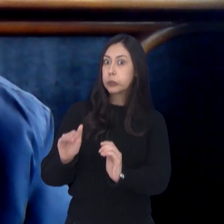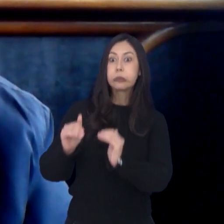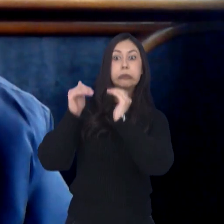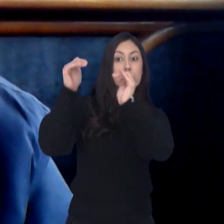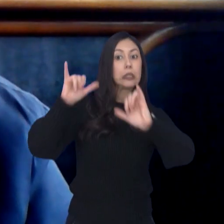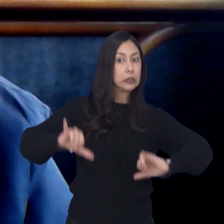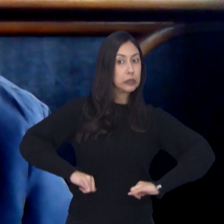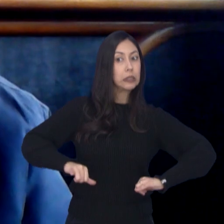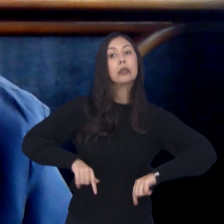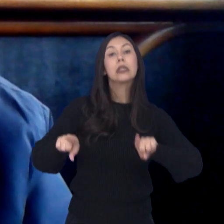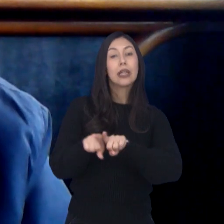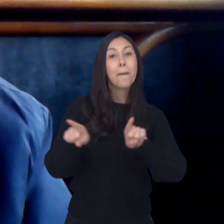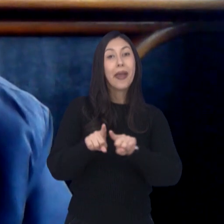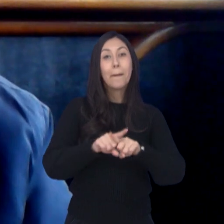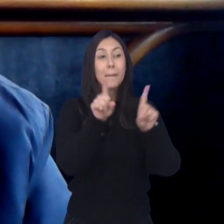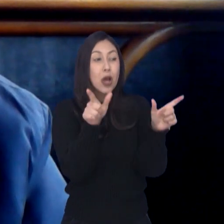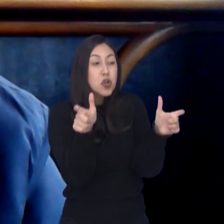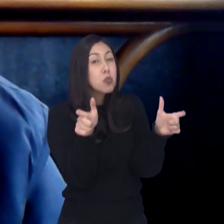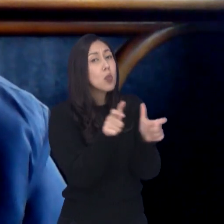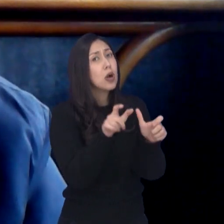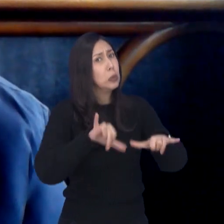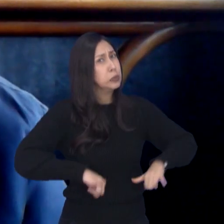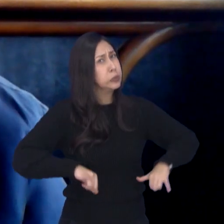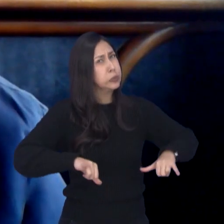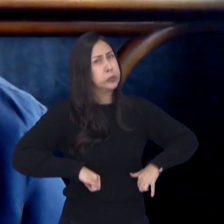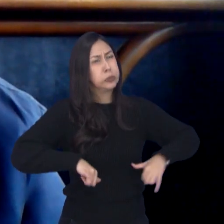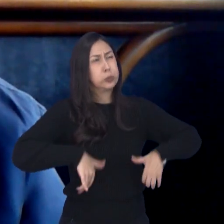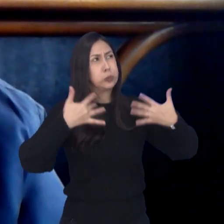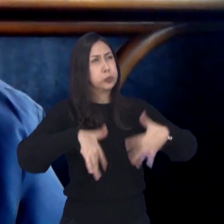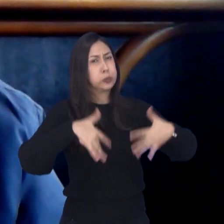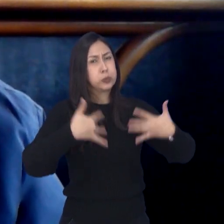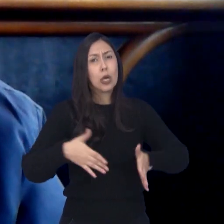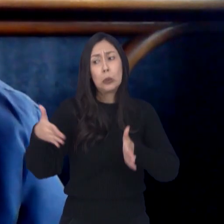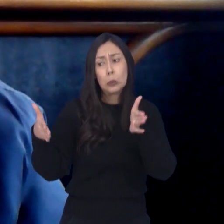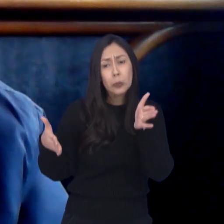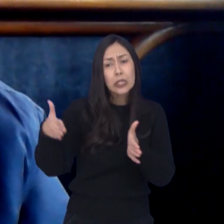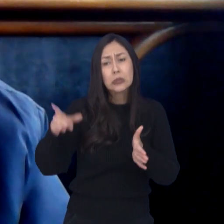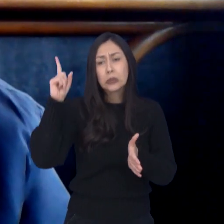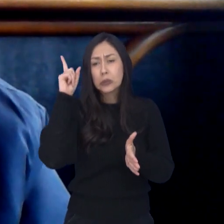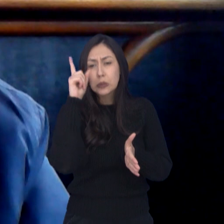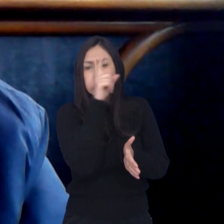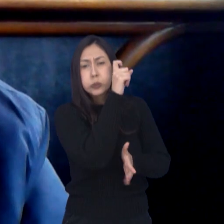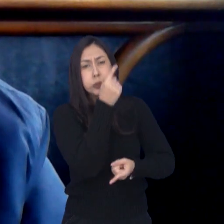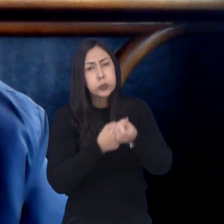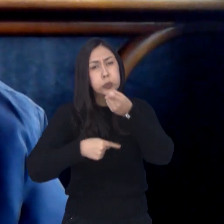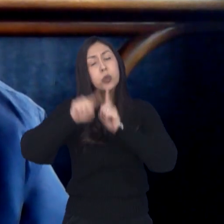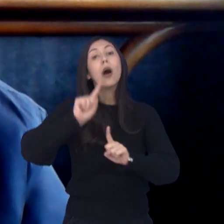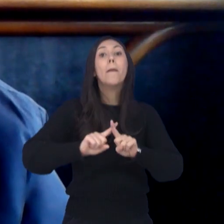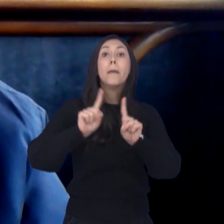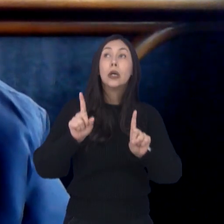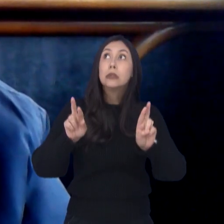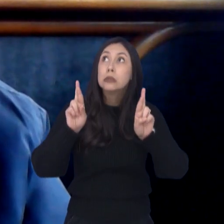sofreram tantos quanto os pequenos. Foi uma fase difícil para a gente conseguir superar. Felizmente, nós